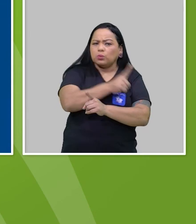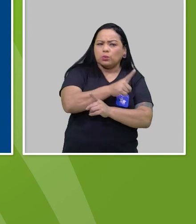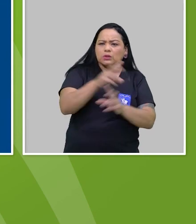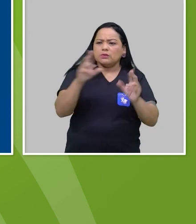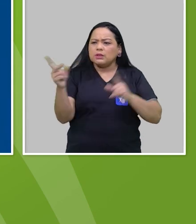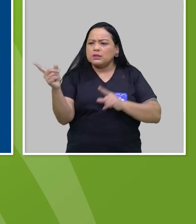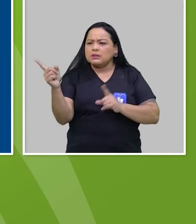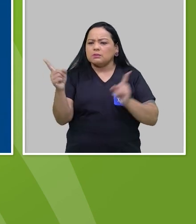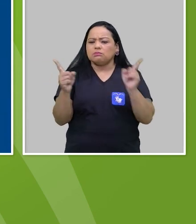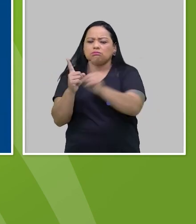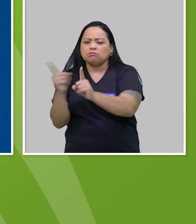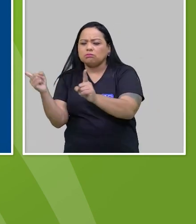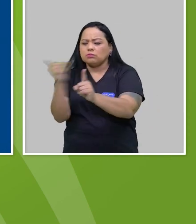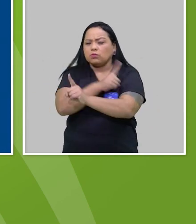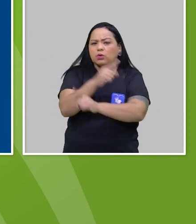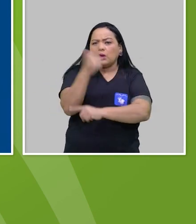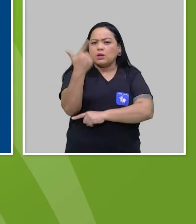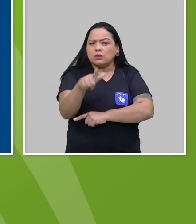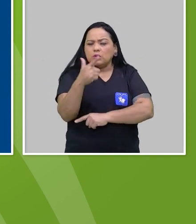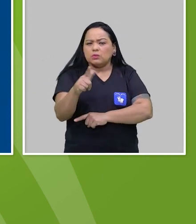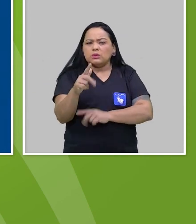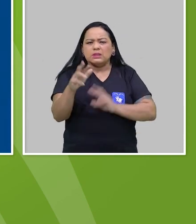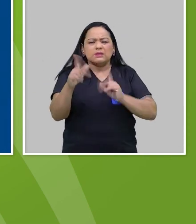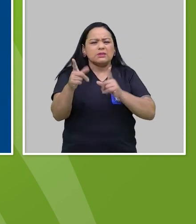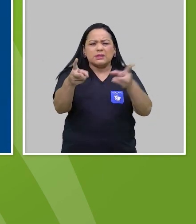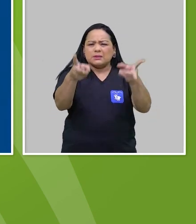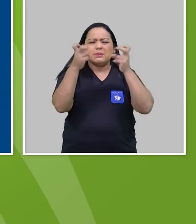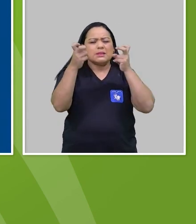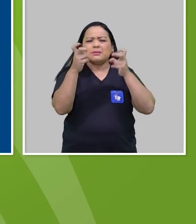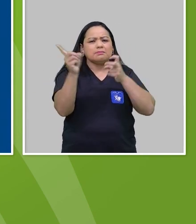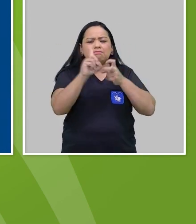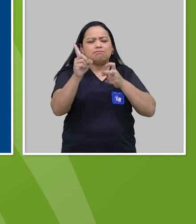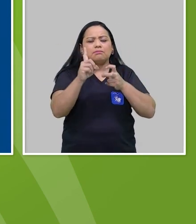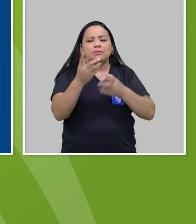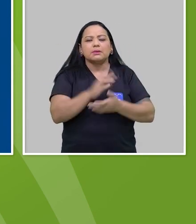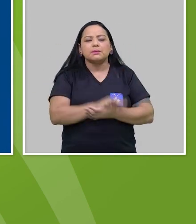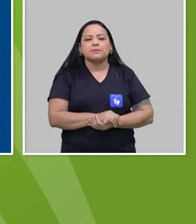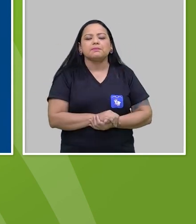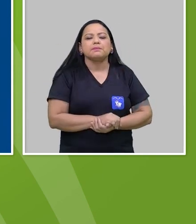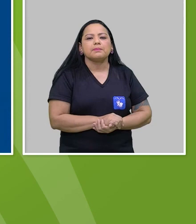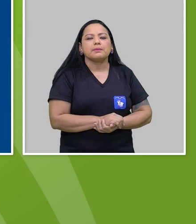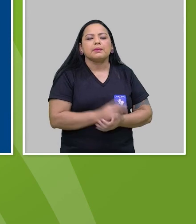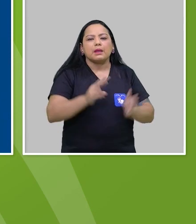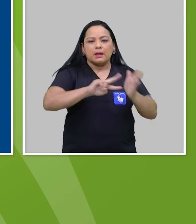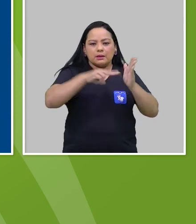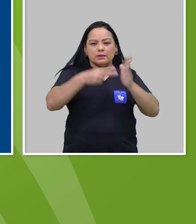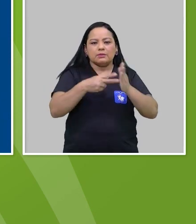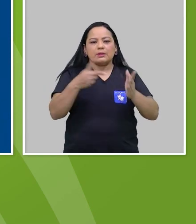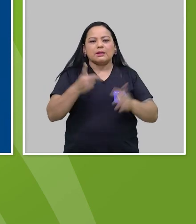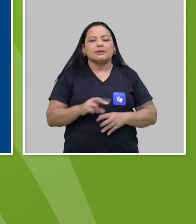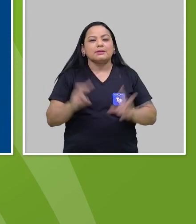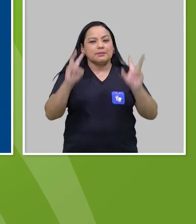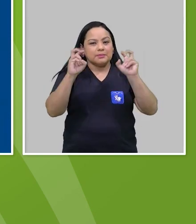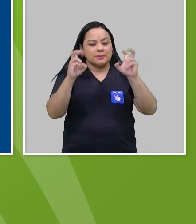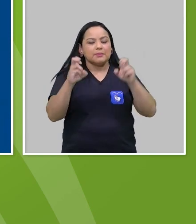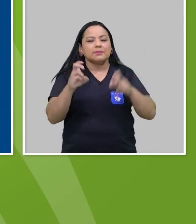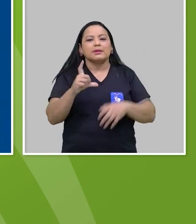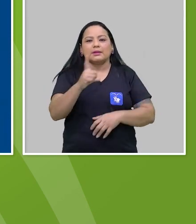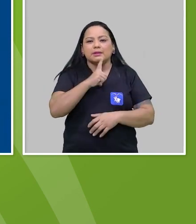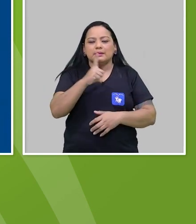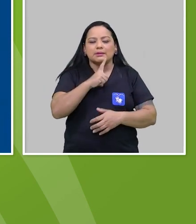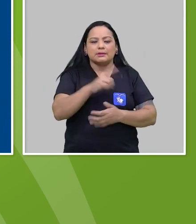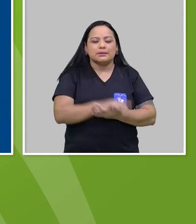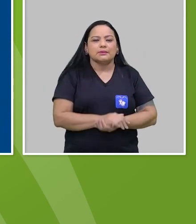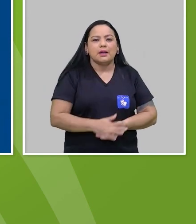Então, quando eu não tenho essa percepção dessa diferença, é que eu tenho a reverberação.